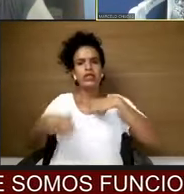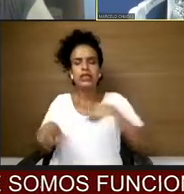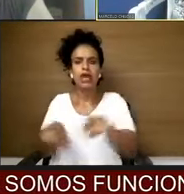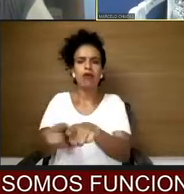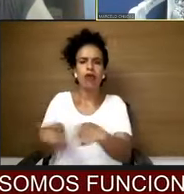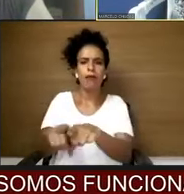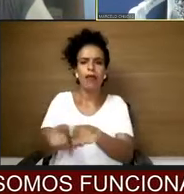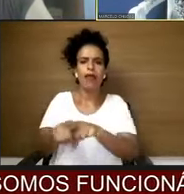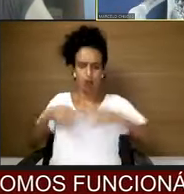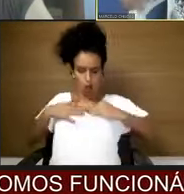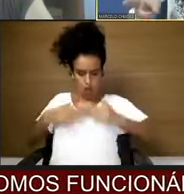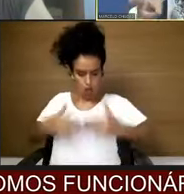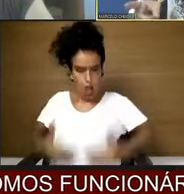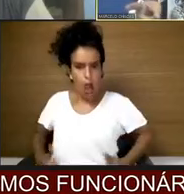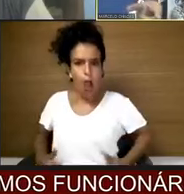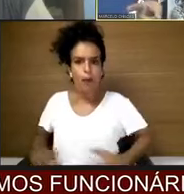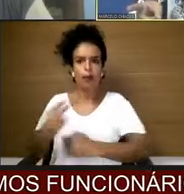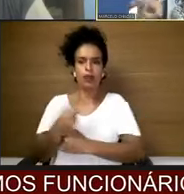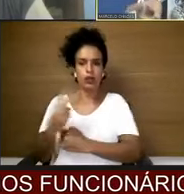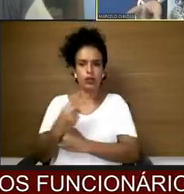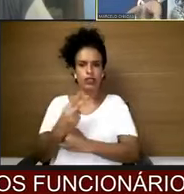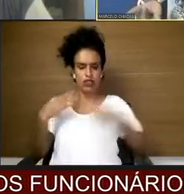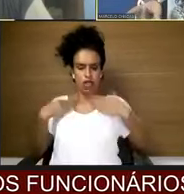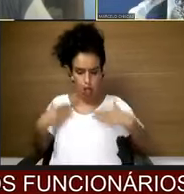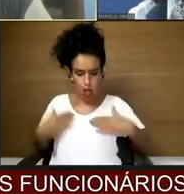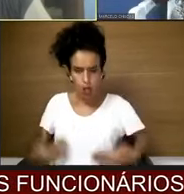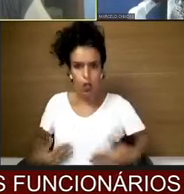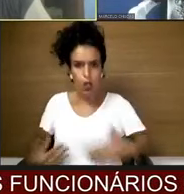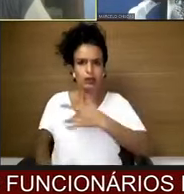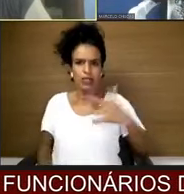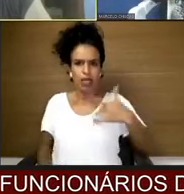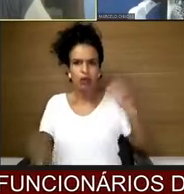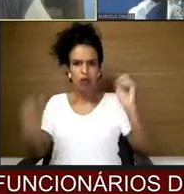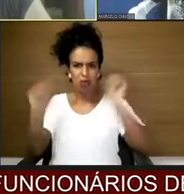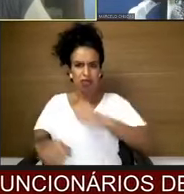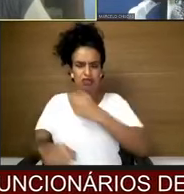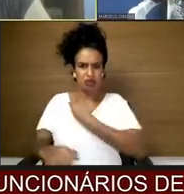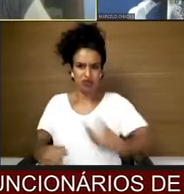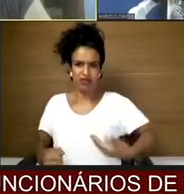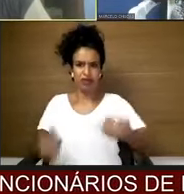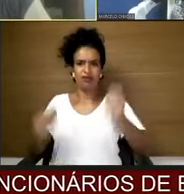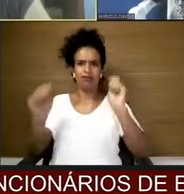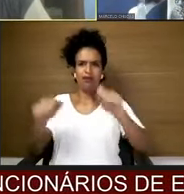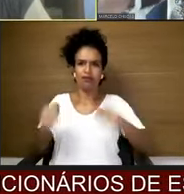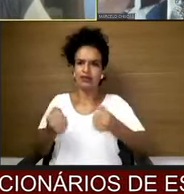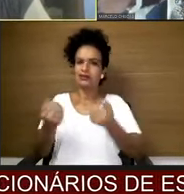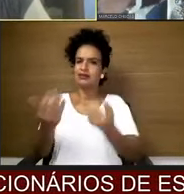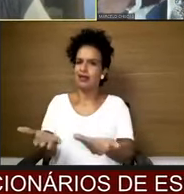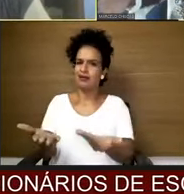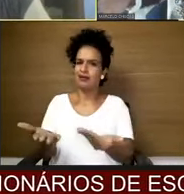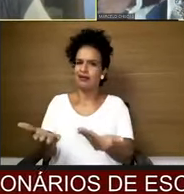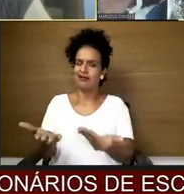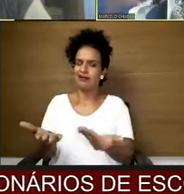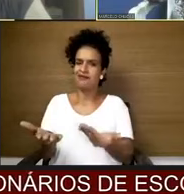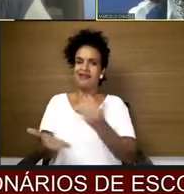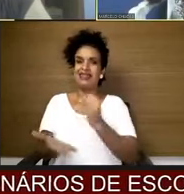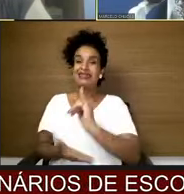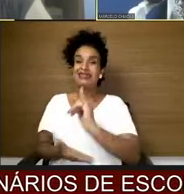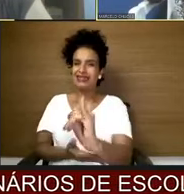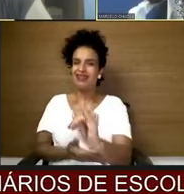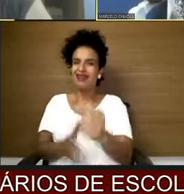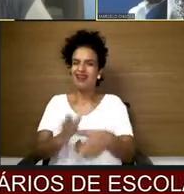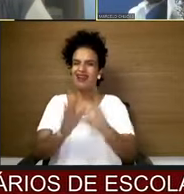pandemia assumiu escalas inimagináveis, né? É porque quem é invisível não tem necessidades, não é? Exatamente,